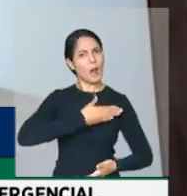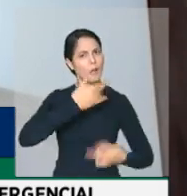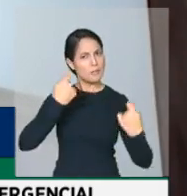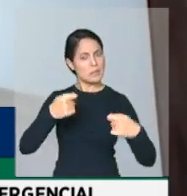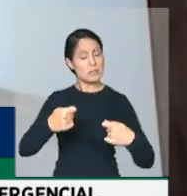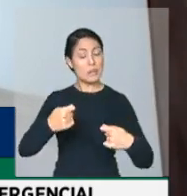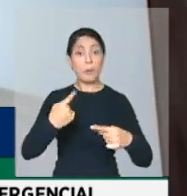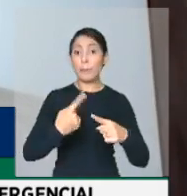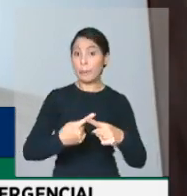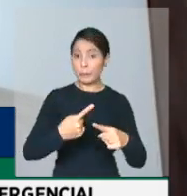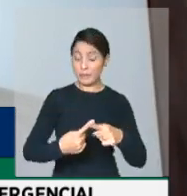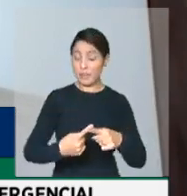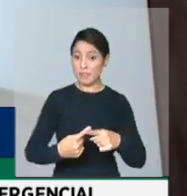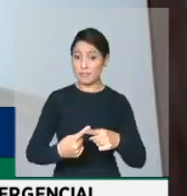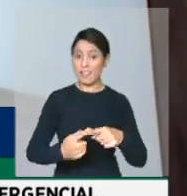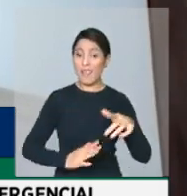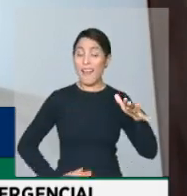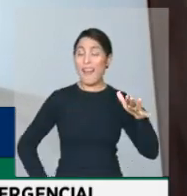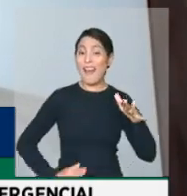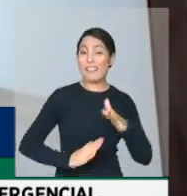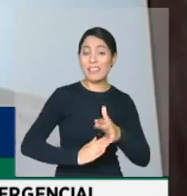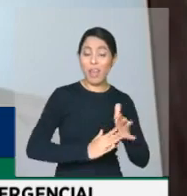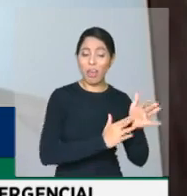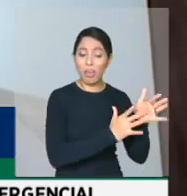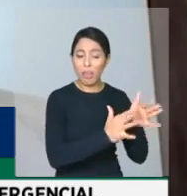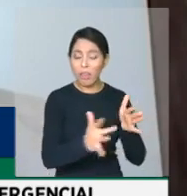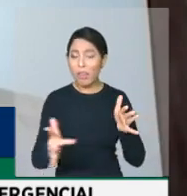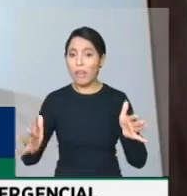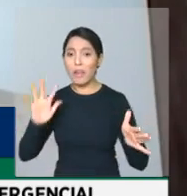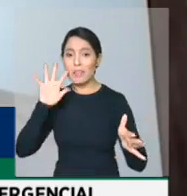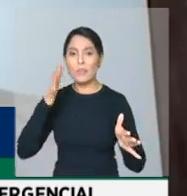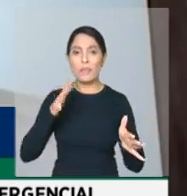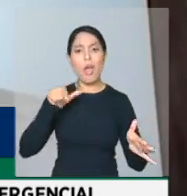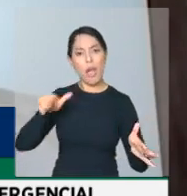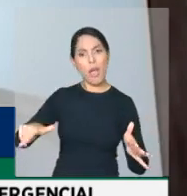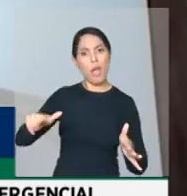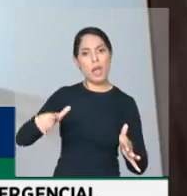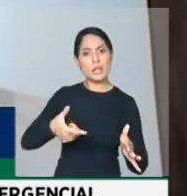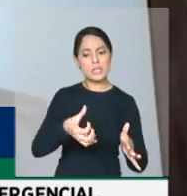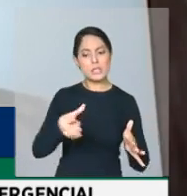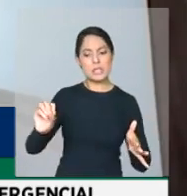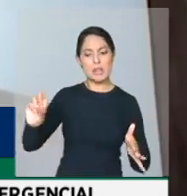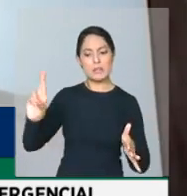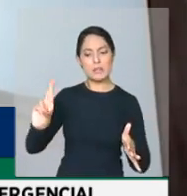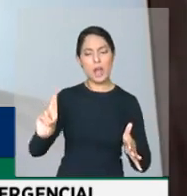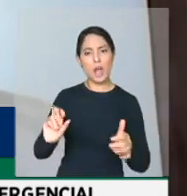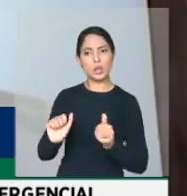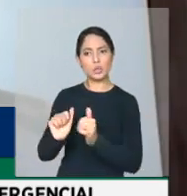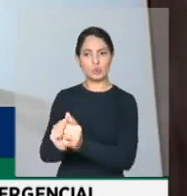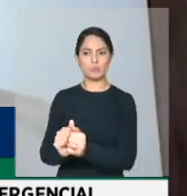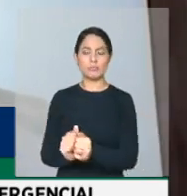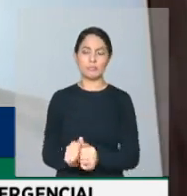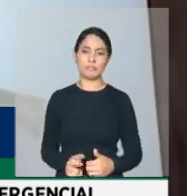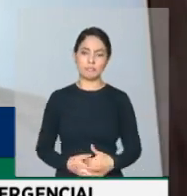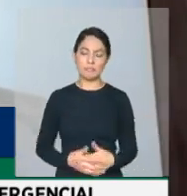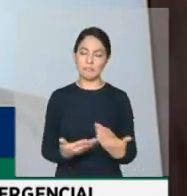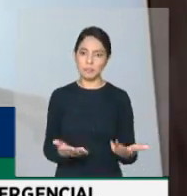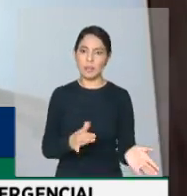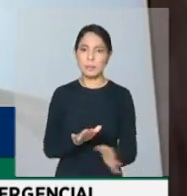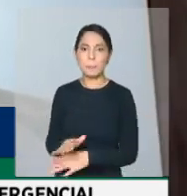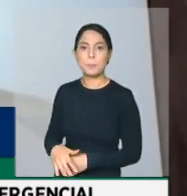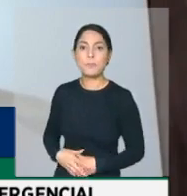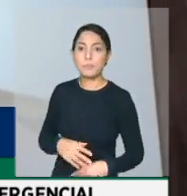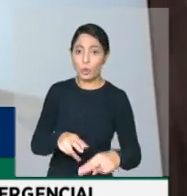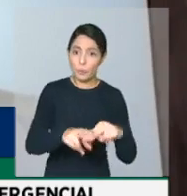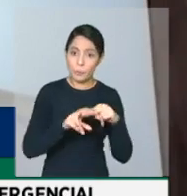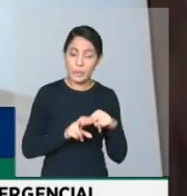apurada a situação, possa receber o auxílio de R$ 600, ainda que em duplicidade com a mãe. Dessa maneira,